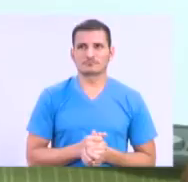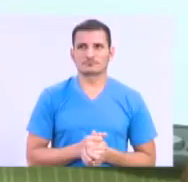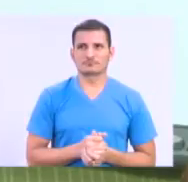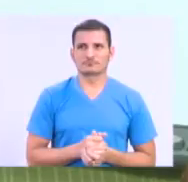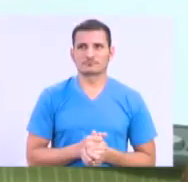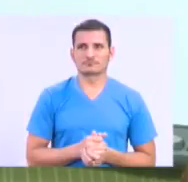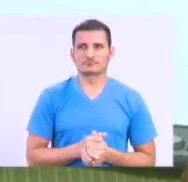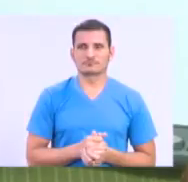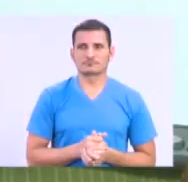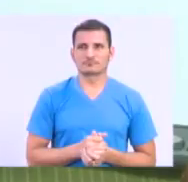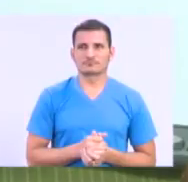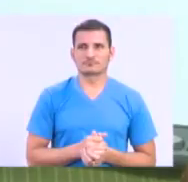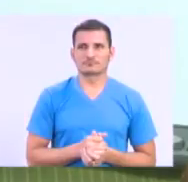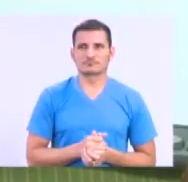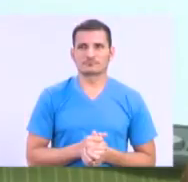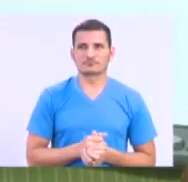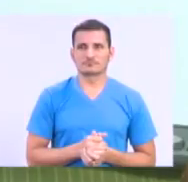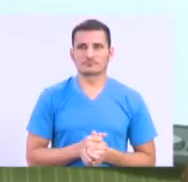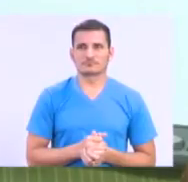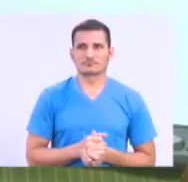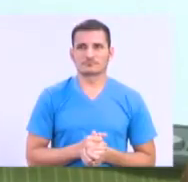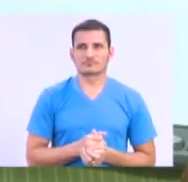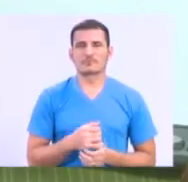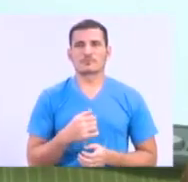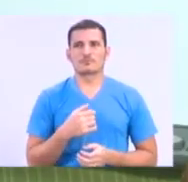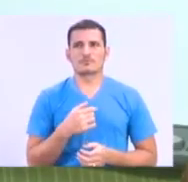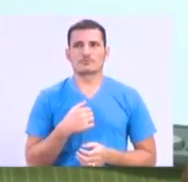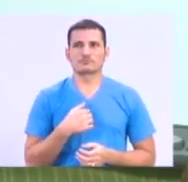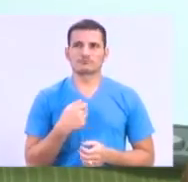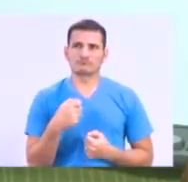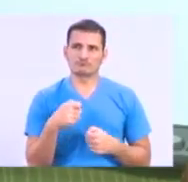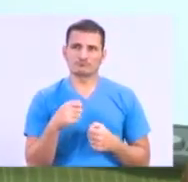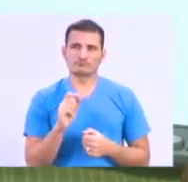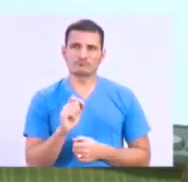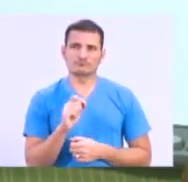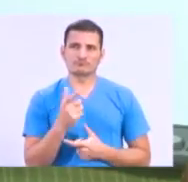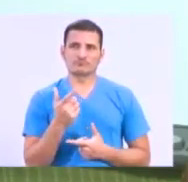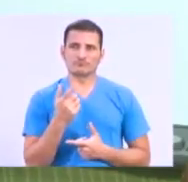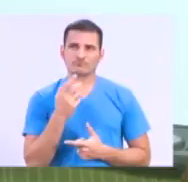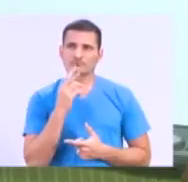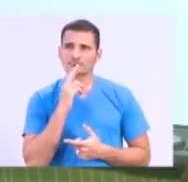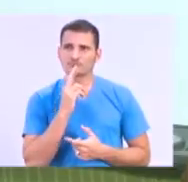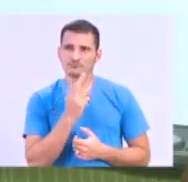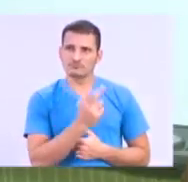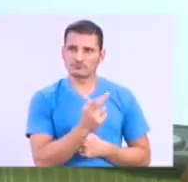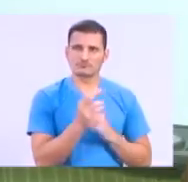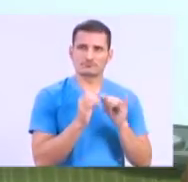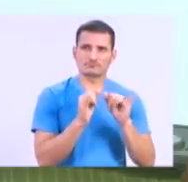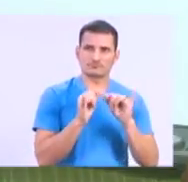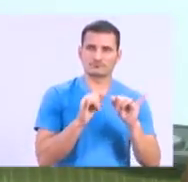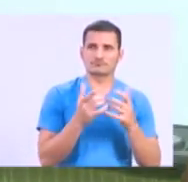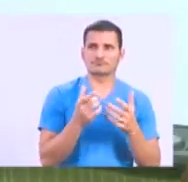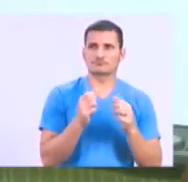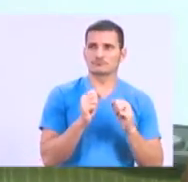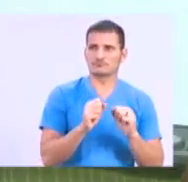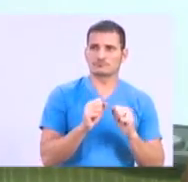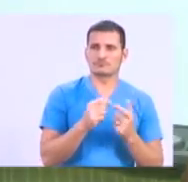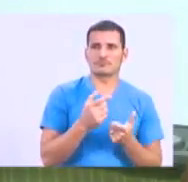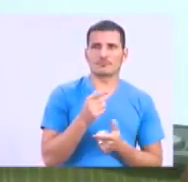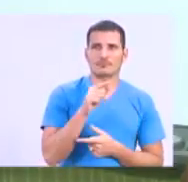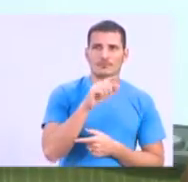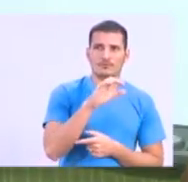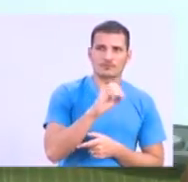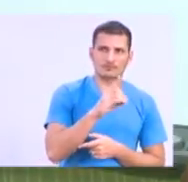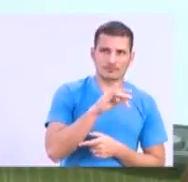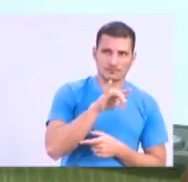seja atendido, eu preciso devolver determinada informação. Pode ser que em determinado momento do meu código eu faça